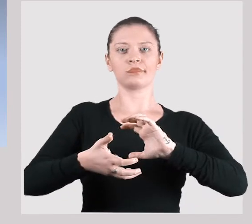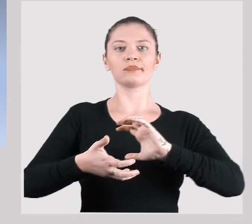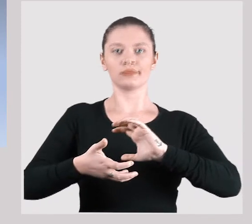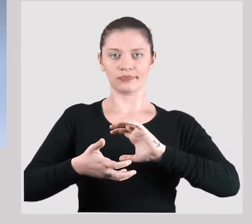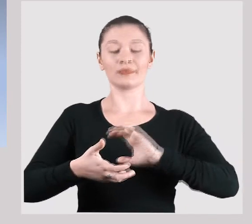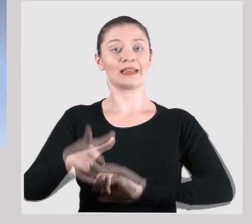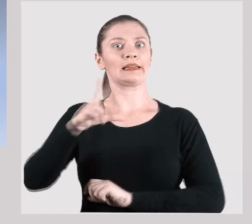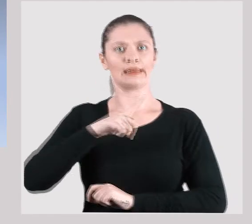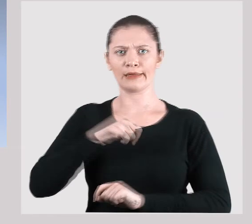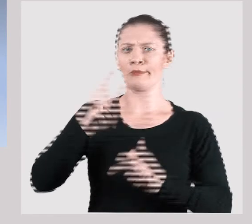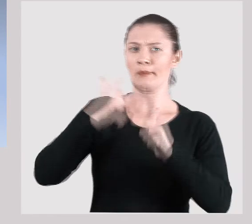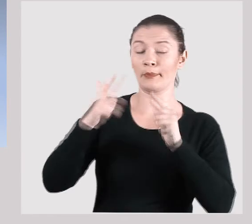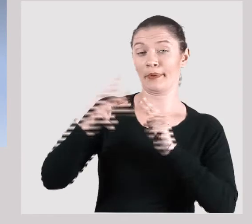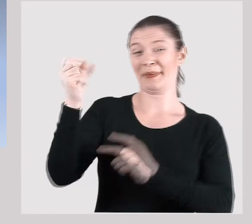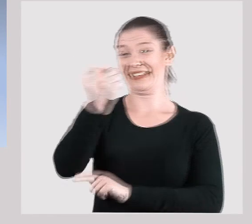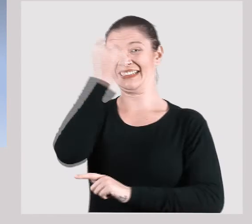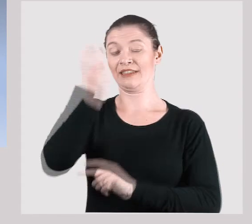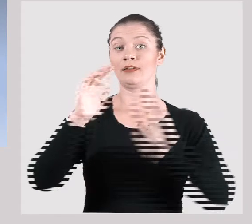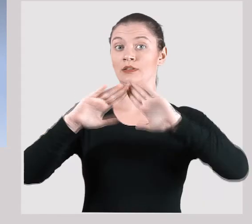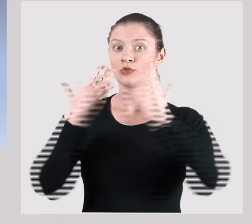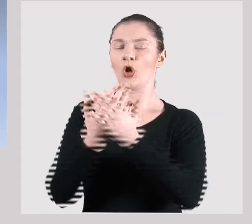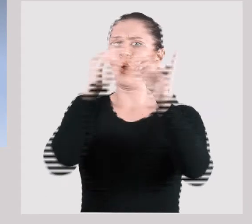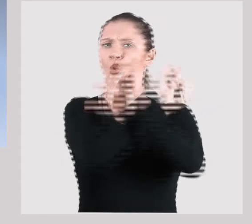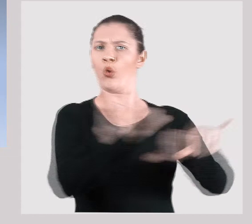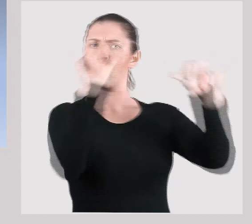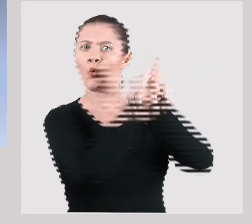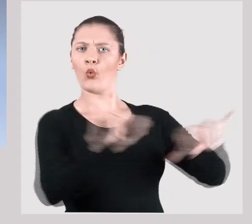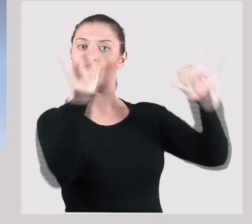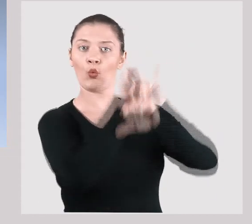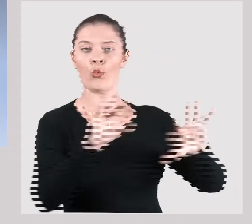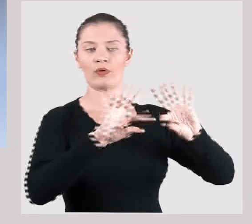craniano bastante grave. As escolas foram rápidas em avisar os pais e proibir.